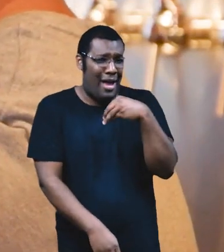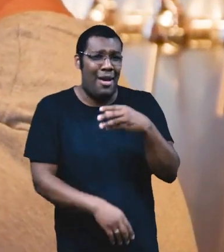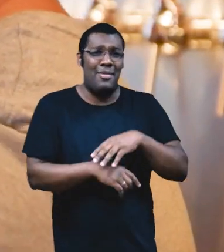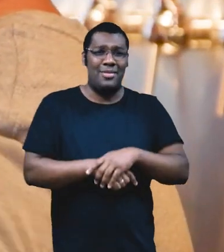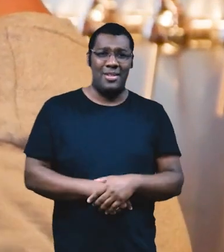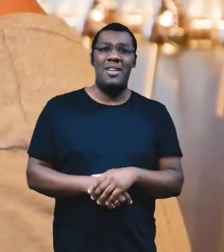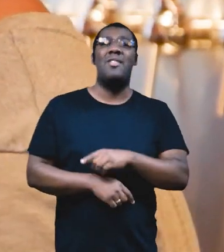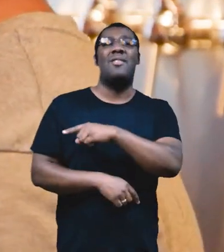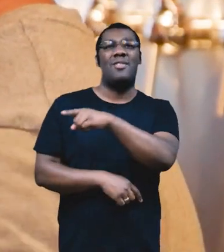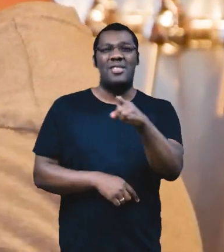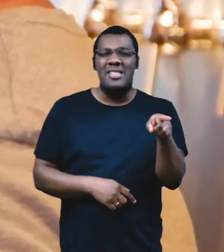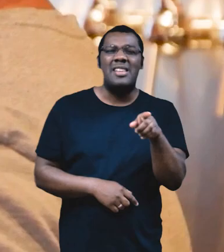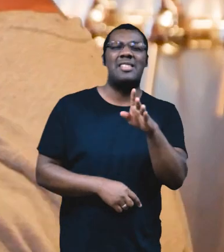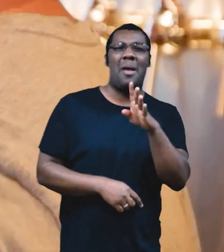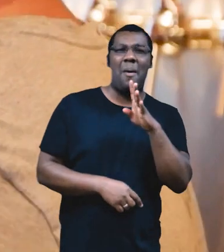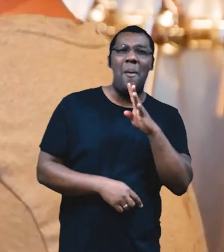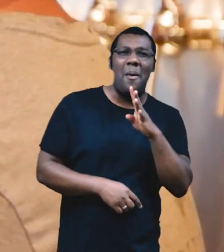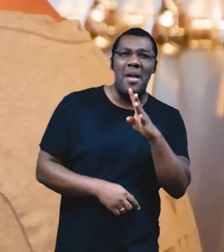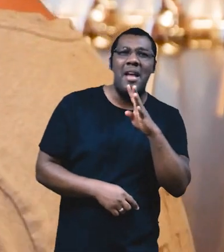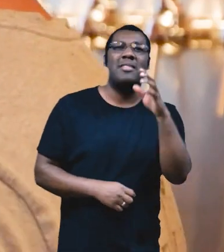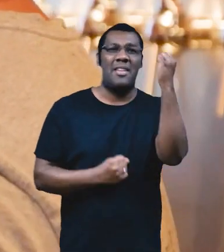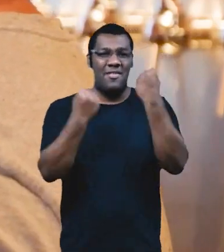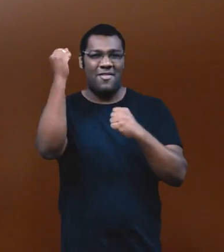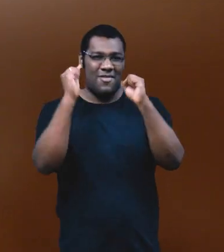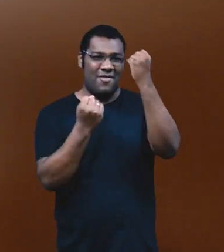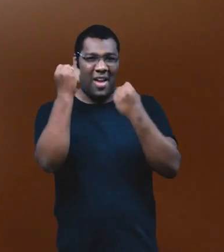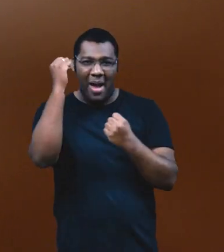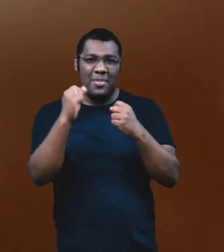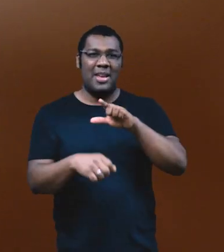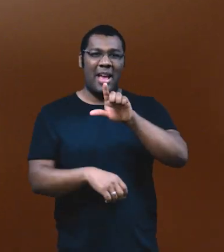quem faz a cerveja, você conhece o dono da cervejaria.